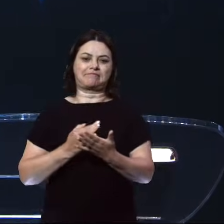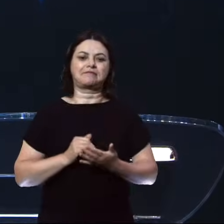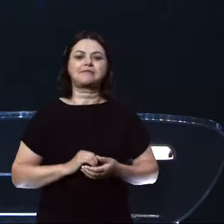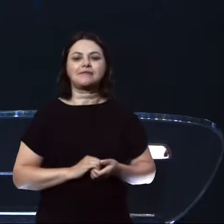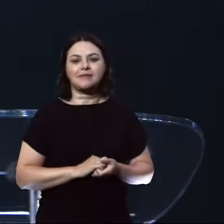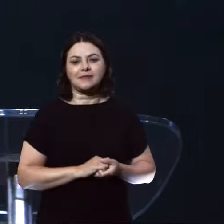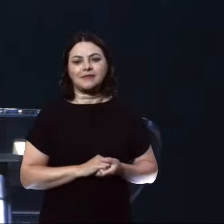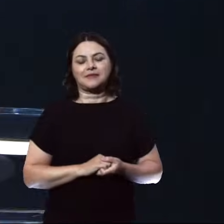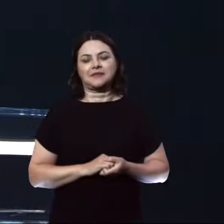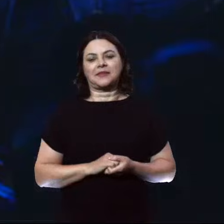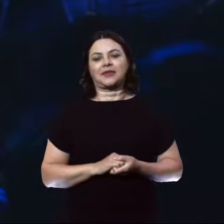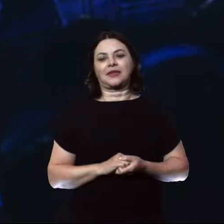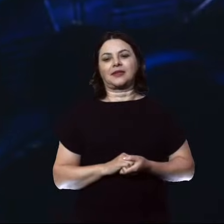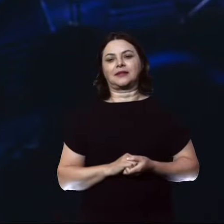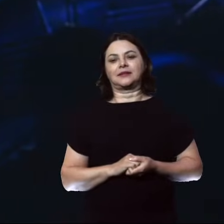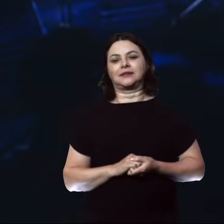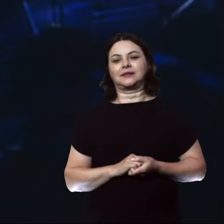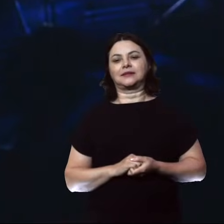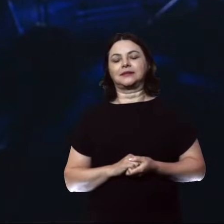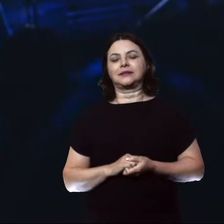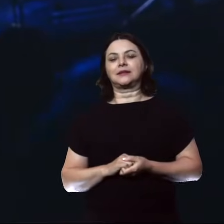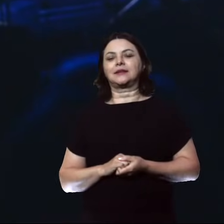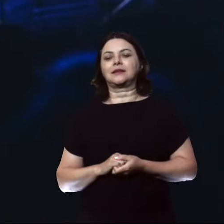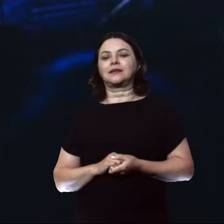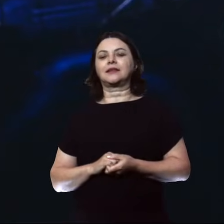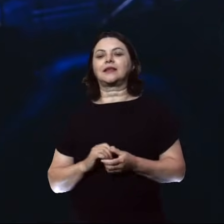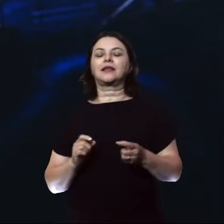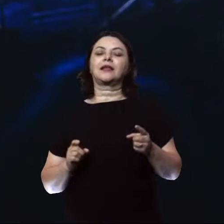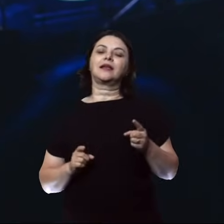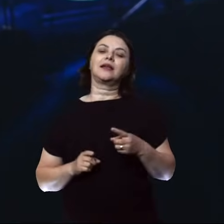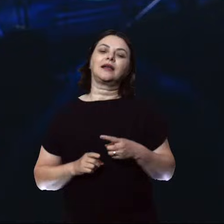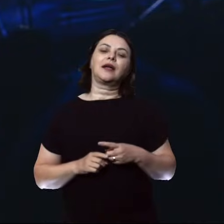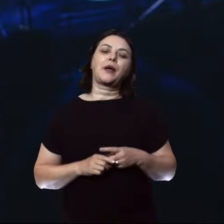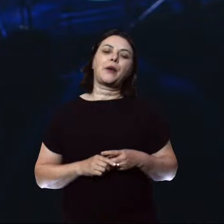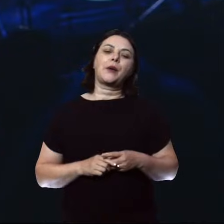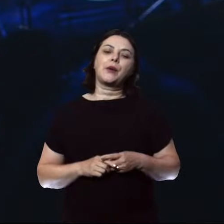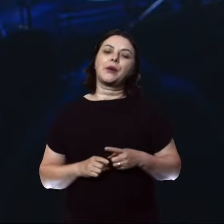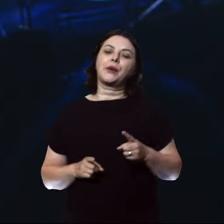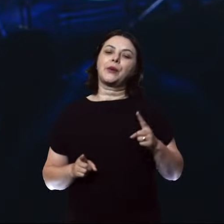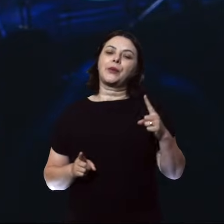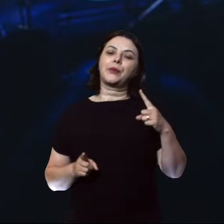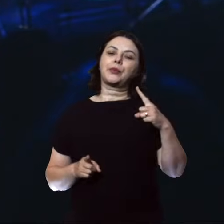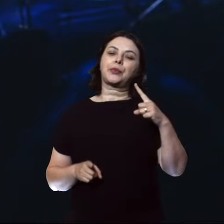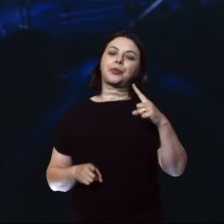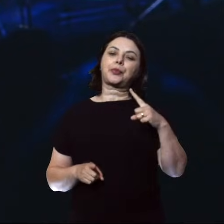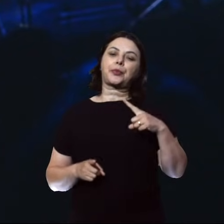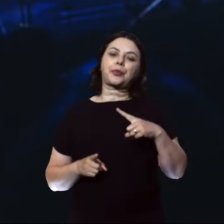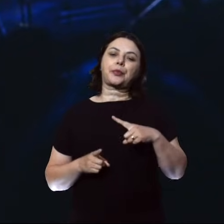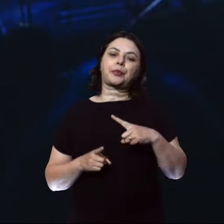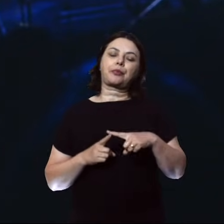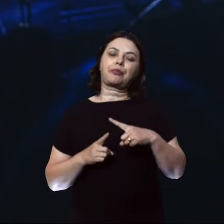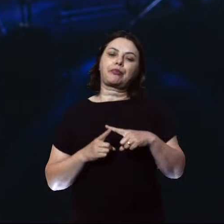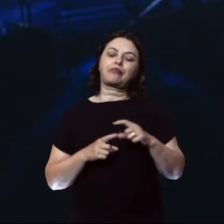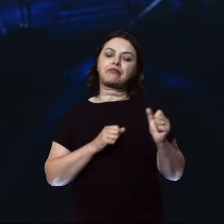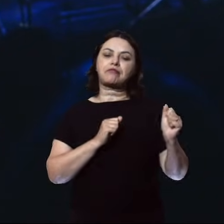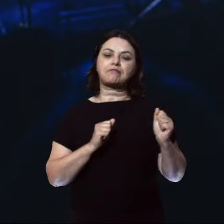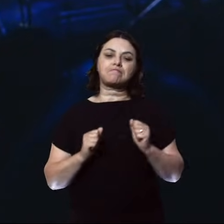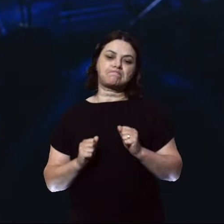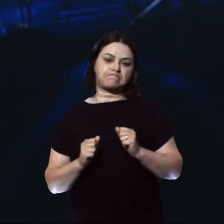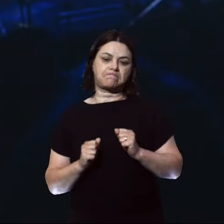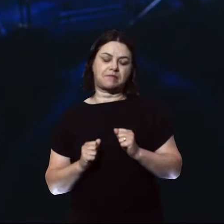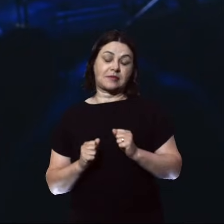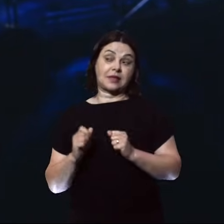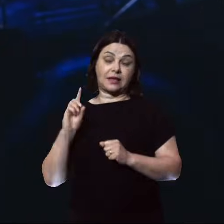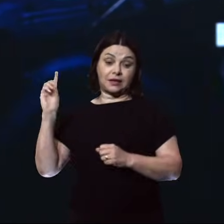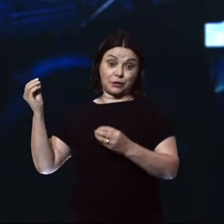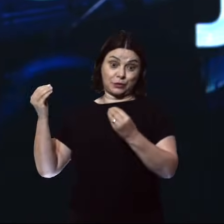nós temos de receber poder? Que tipo de poder que é esse que nós recebemos? É o poder para vencer desafios e sofrimentos do dia a dia